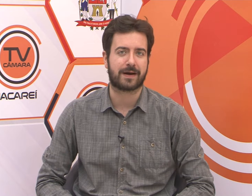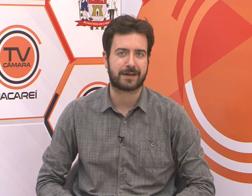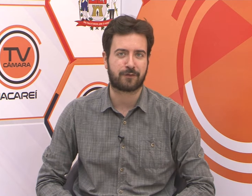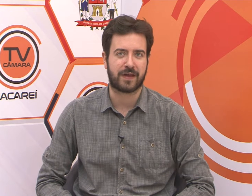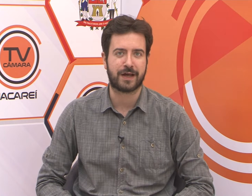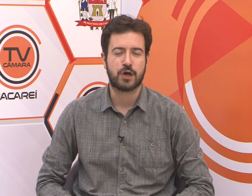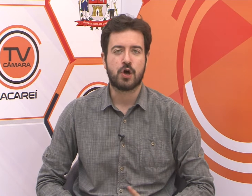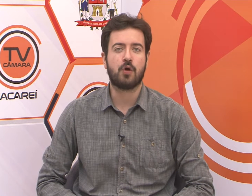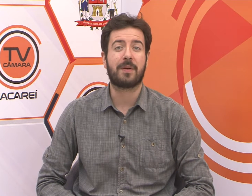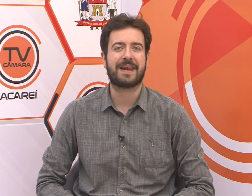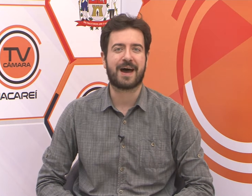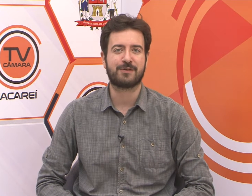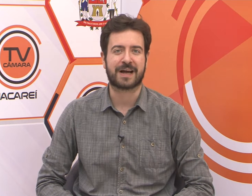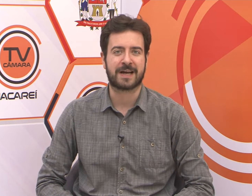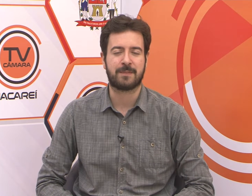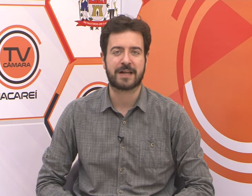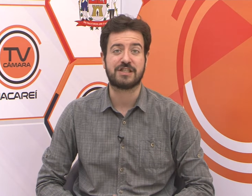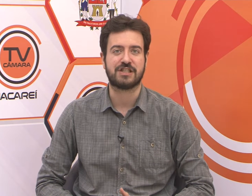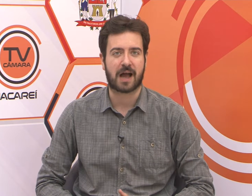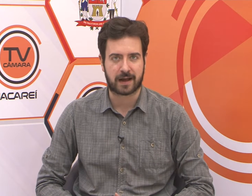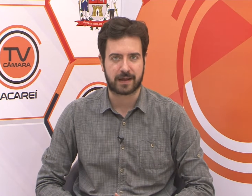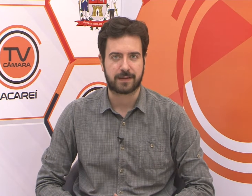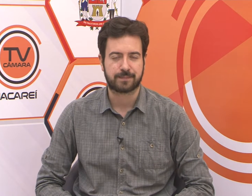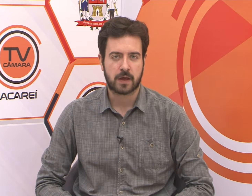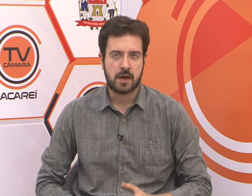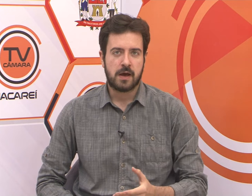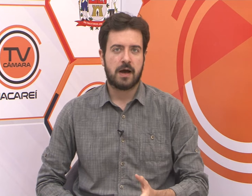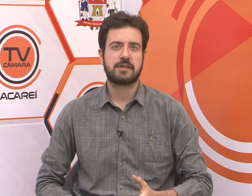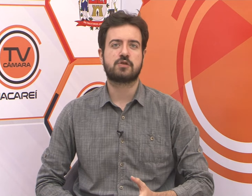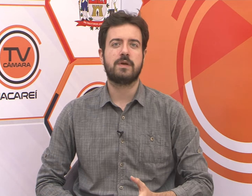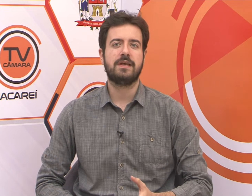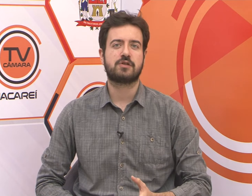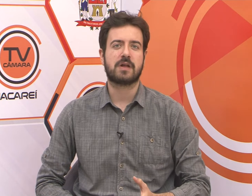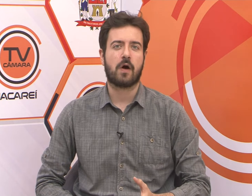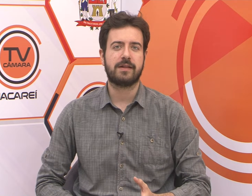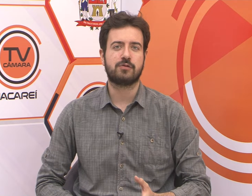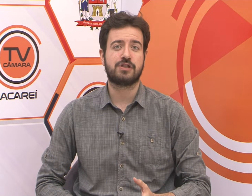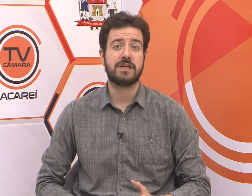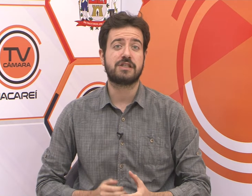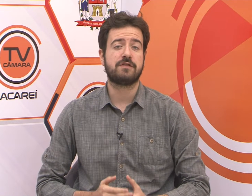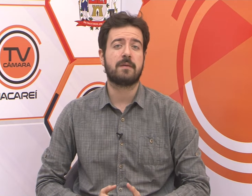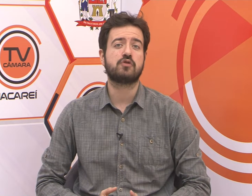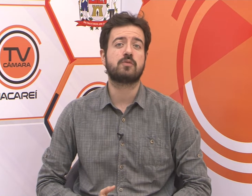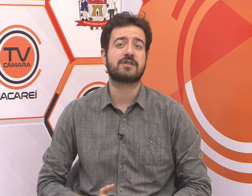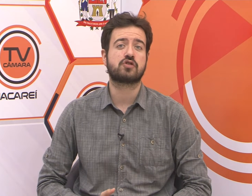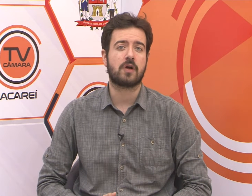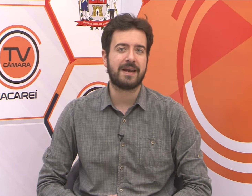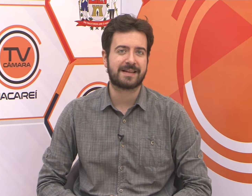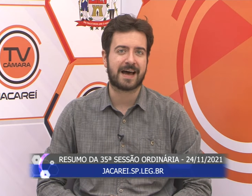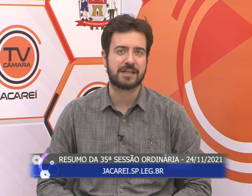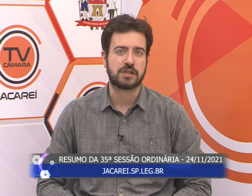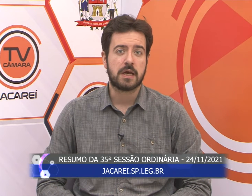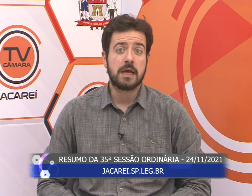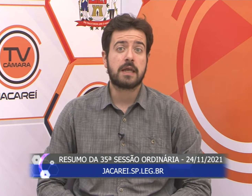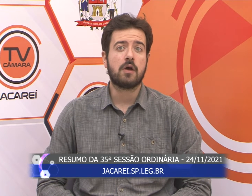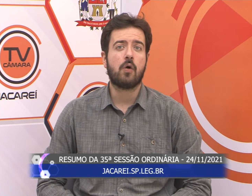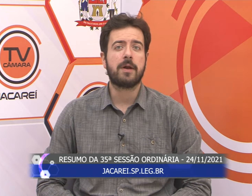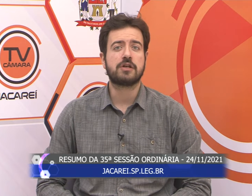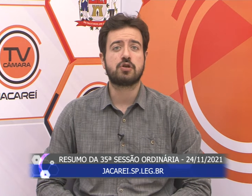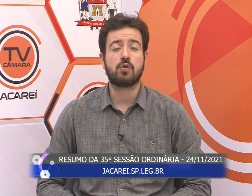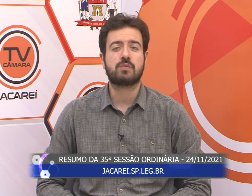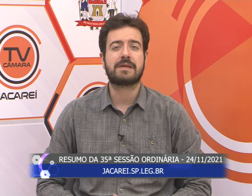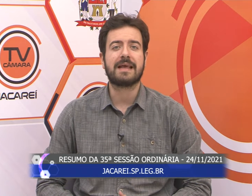novembro, quarta-feira, no plenário da Câmara de Jacareí. Antes do início da ordem do dia, tivemos uma solenidade